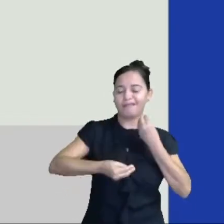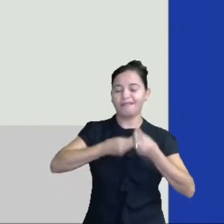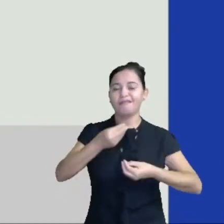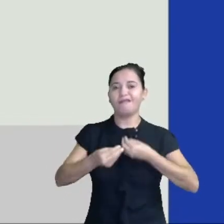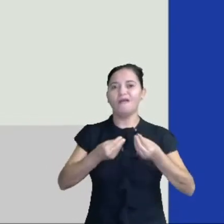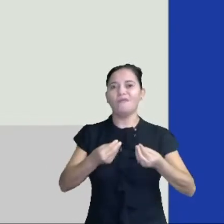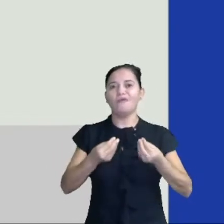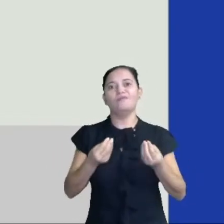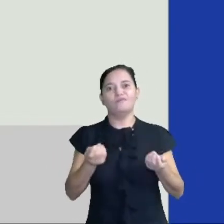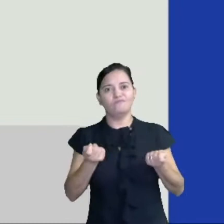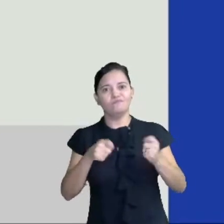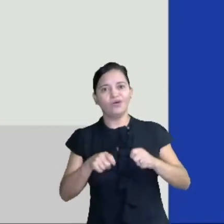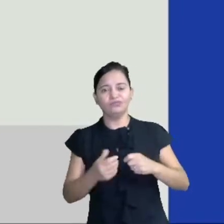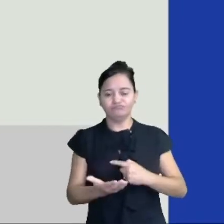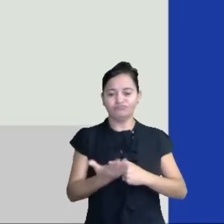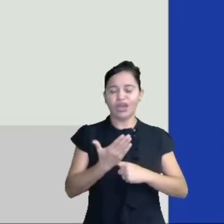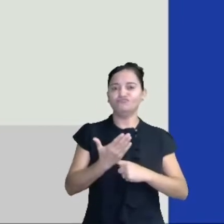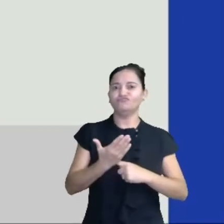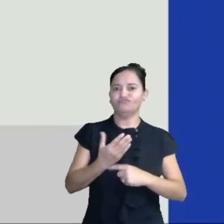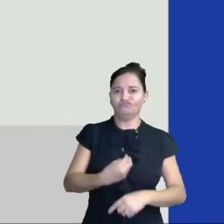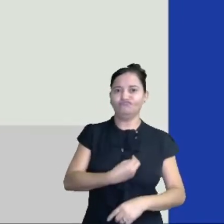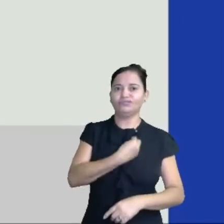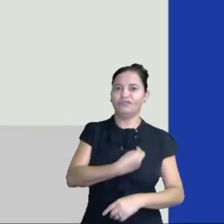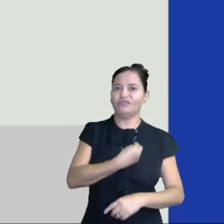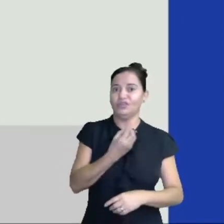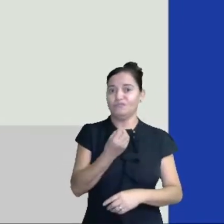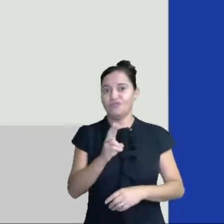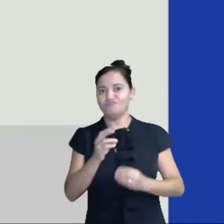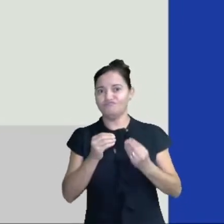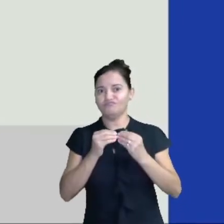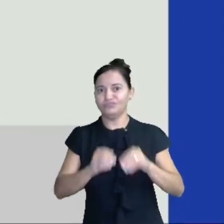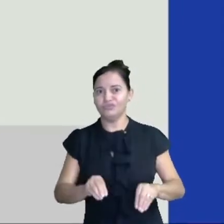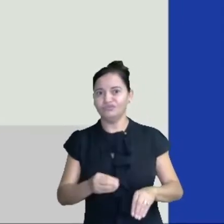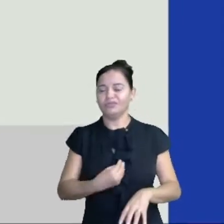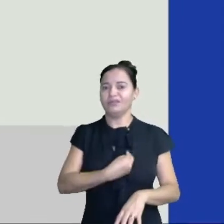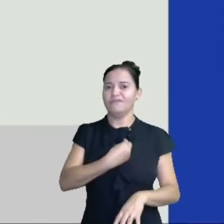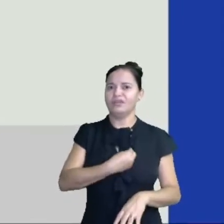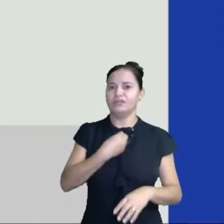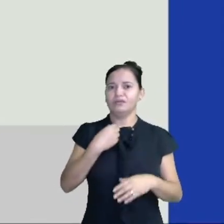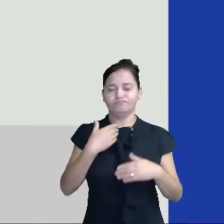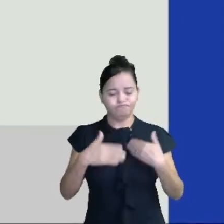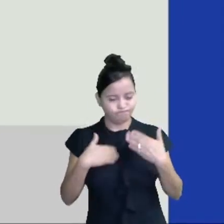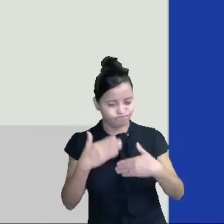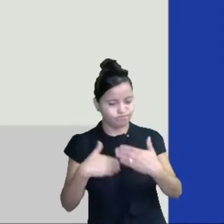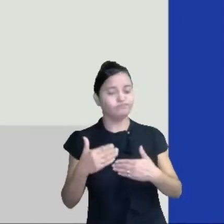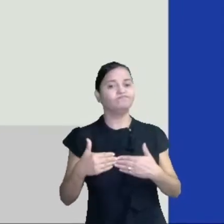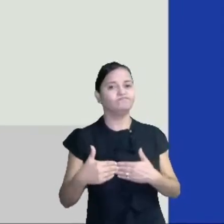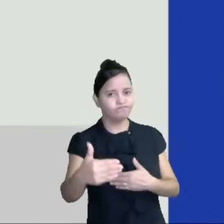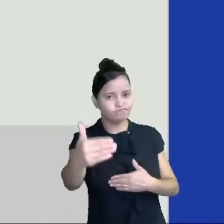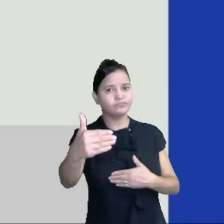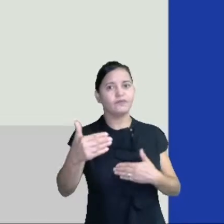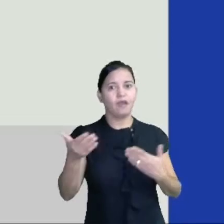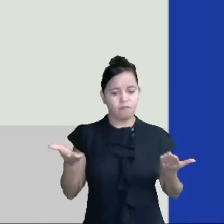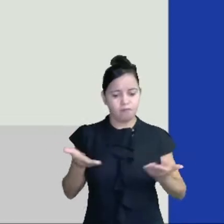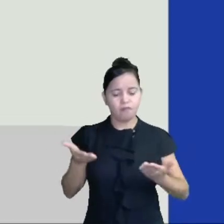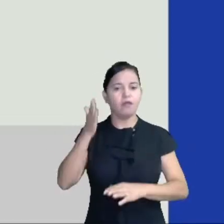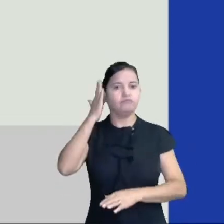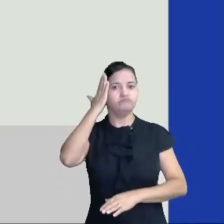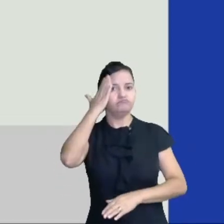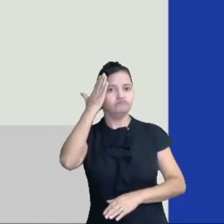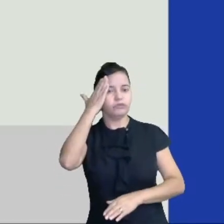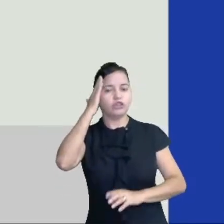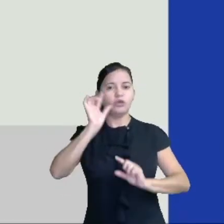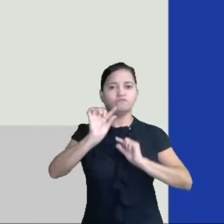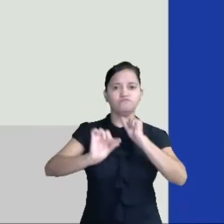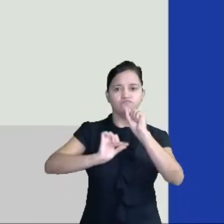tem relação com os gases respiratórios. Mas isso a gente vai falar em um outro momento, em uma outra historinha. A preocupação da gente agora é entender que a